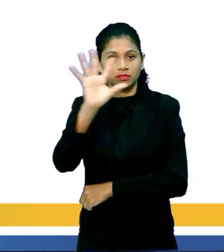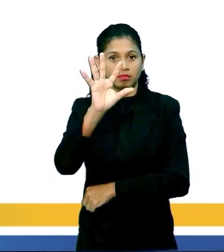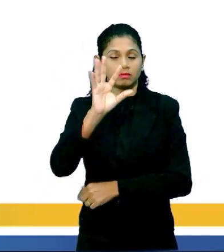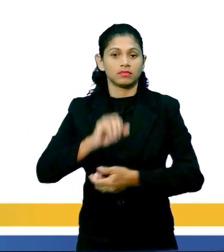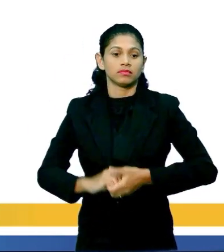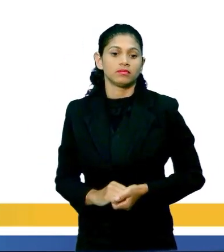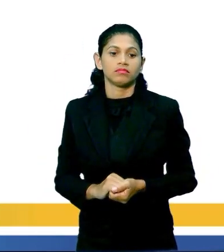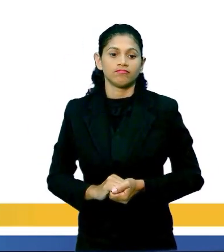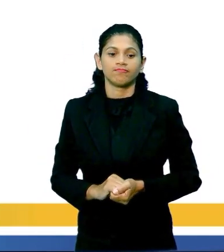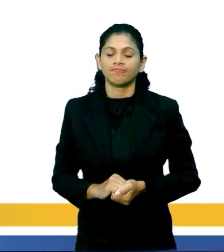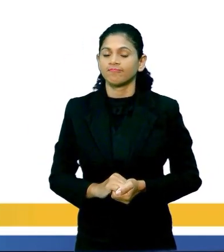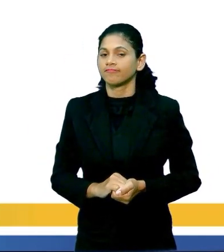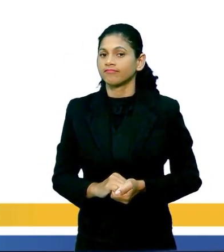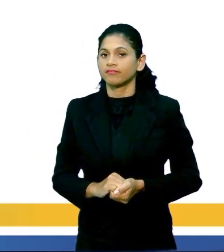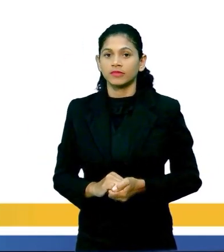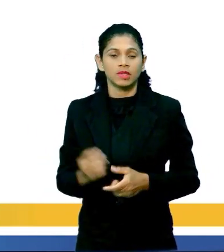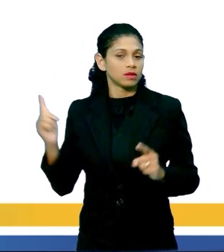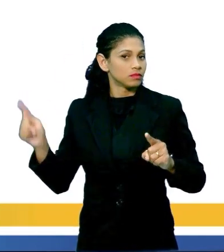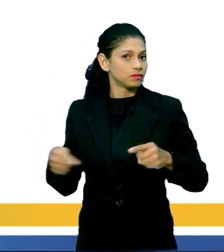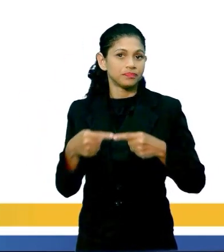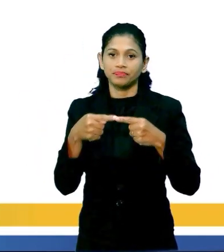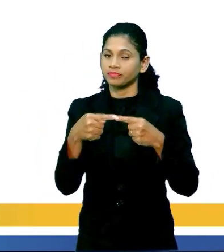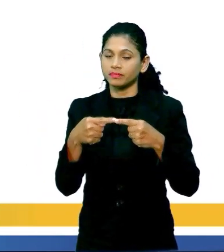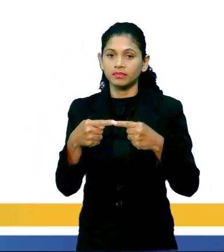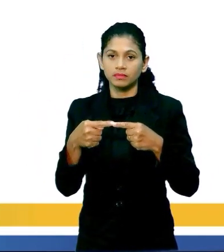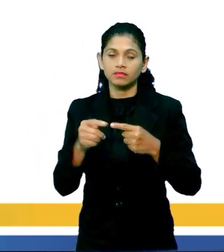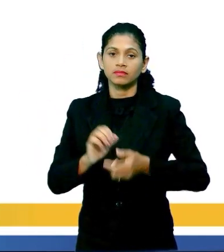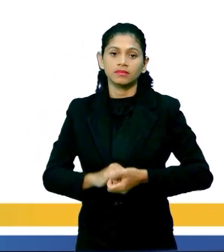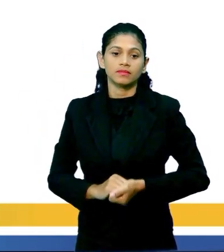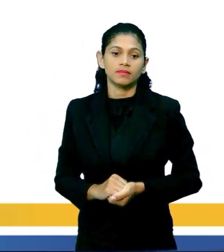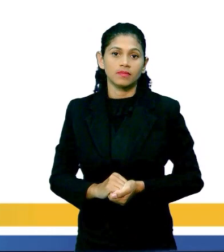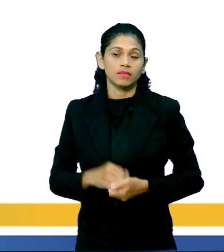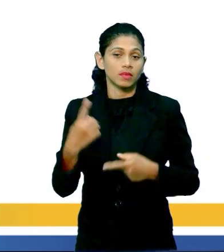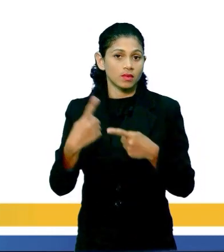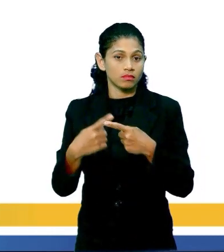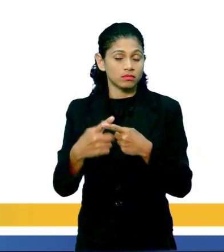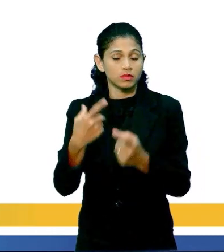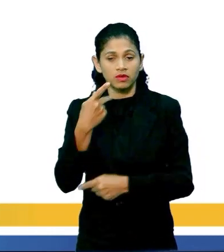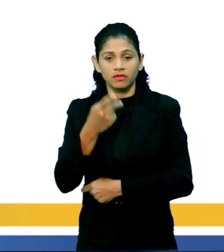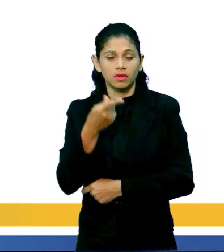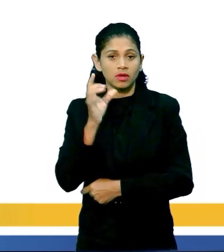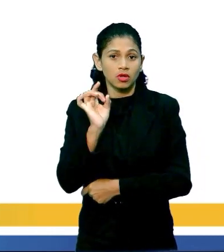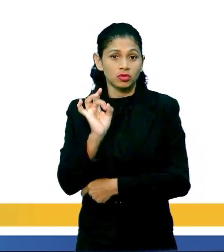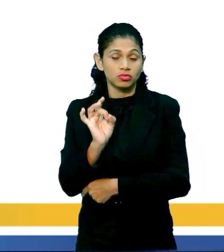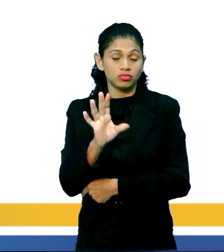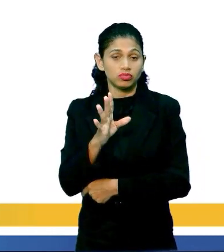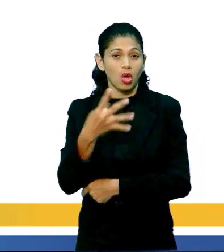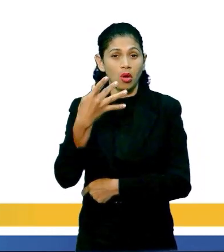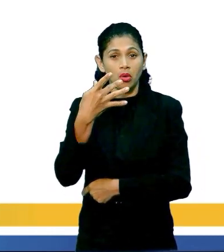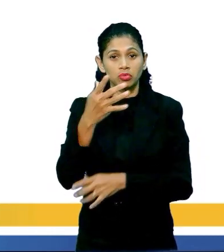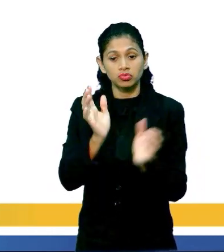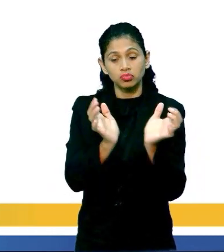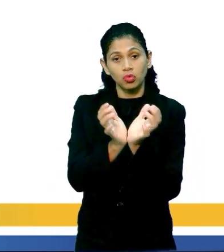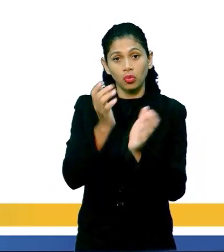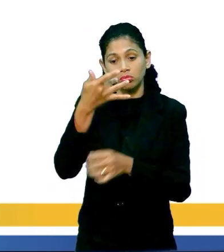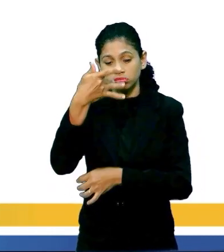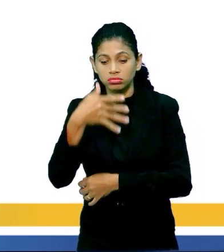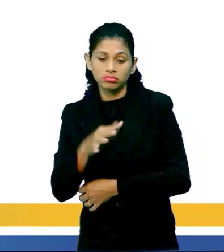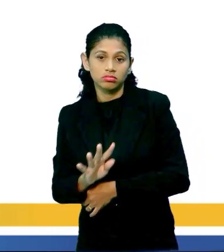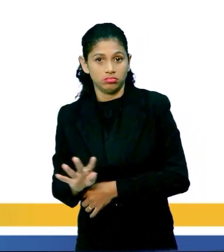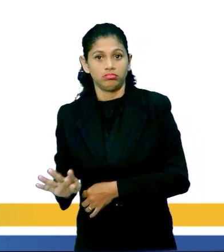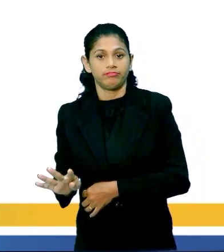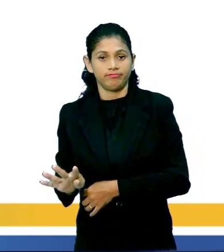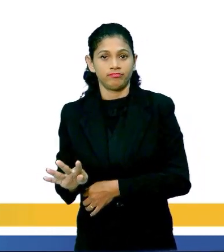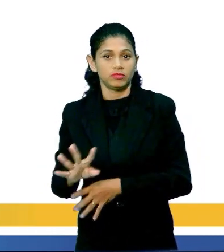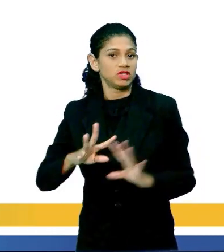Que a letra E não está de acordo com o texto, porque fala somente de um público infantil e não o